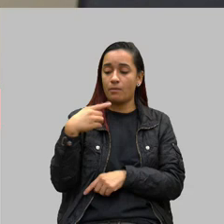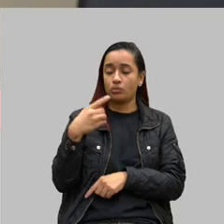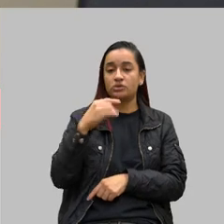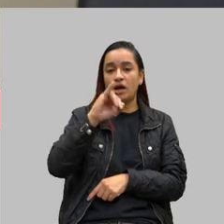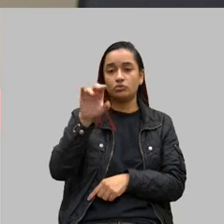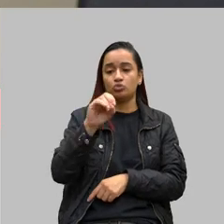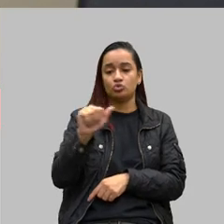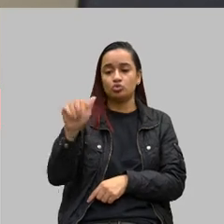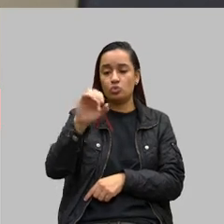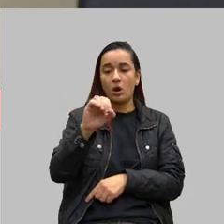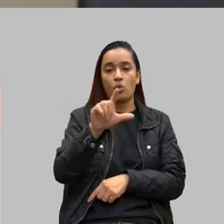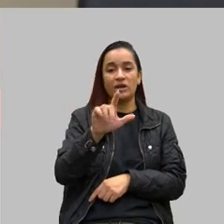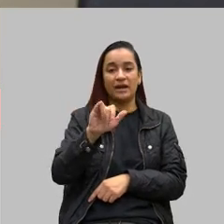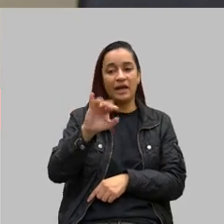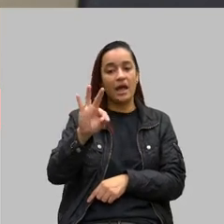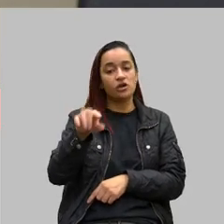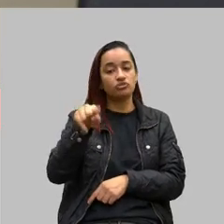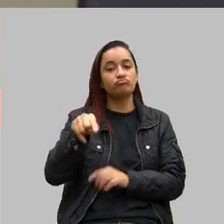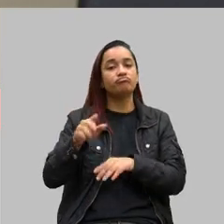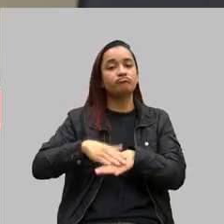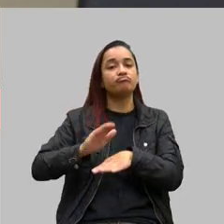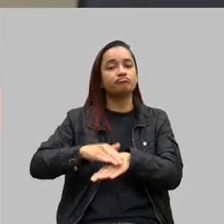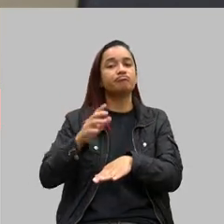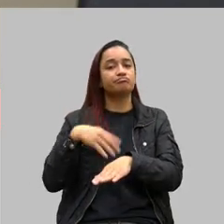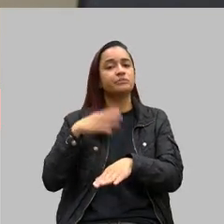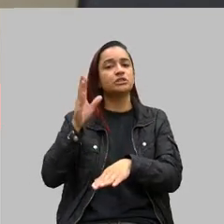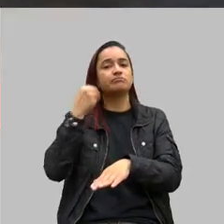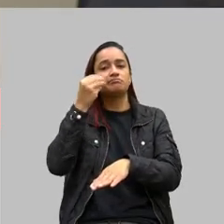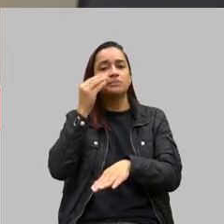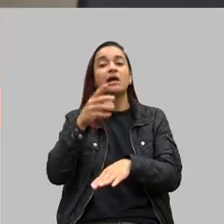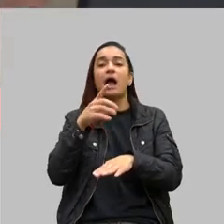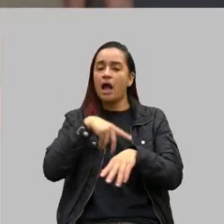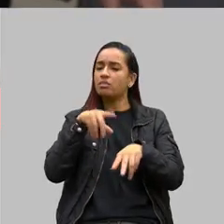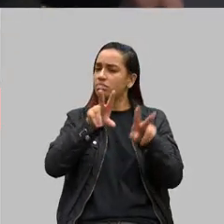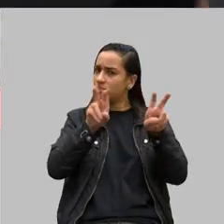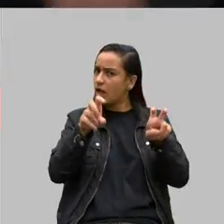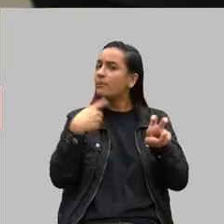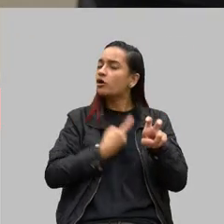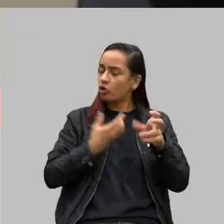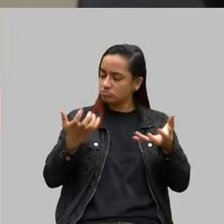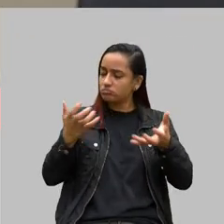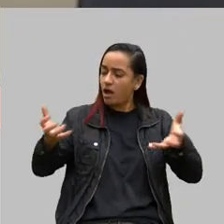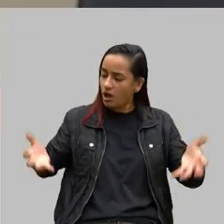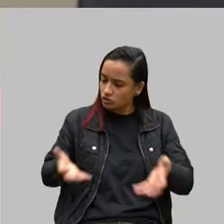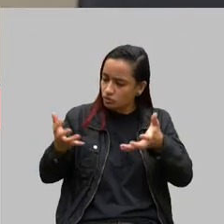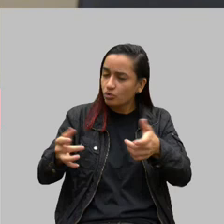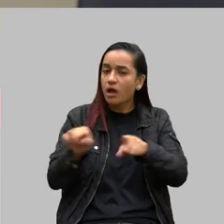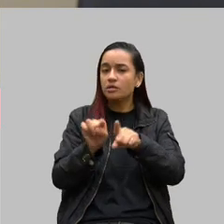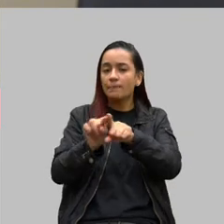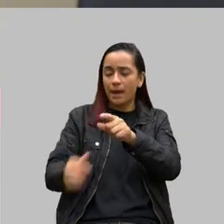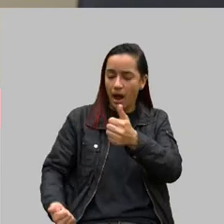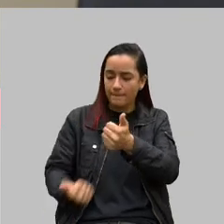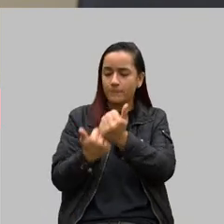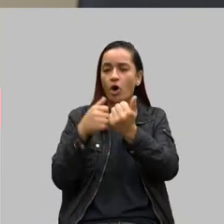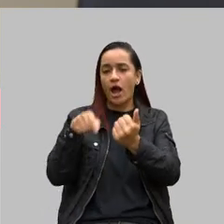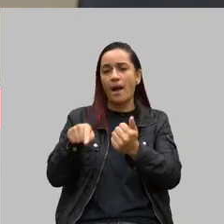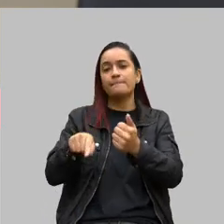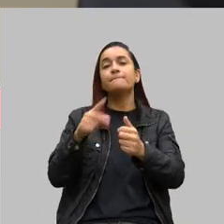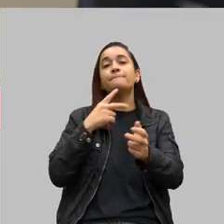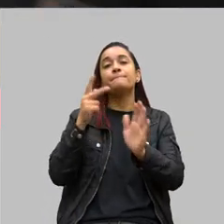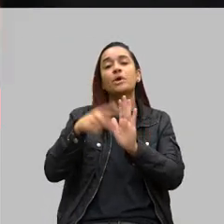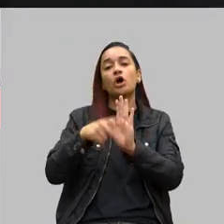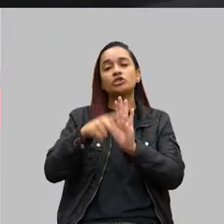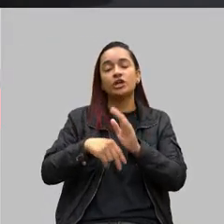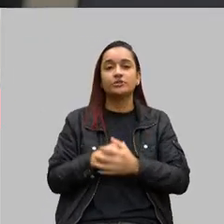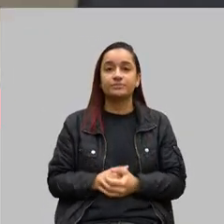inclusive antes do governo federal então é um tema que a gente tem todo interesse de estimular e poder apoiar Eh esses projetos e por fim Deputado